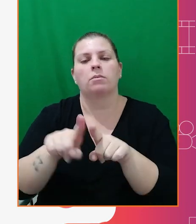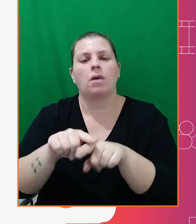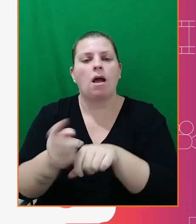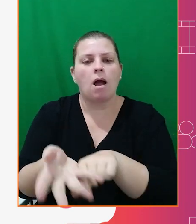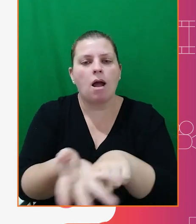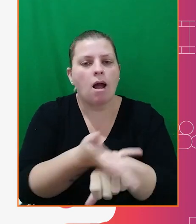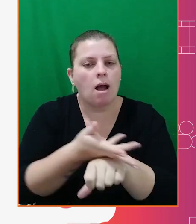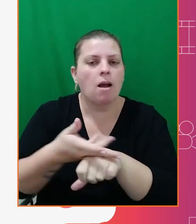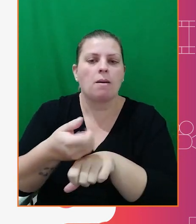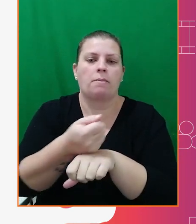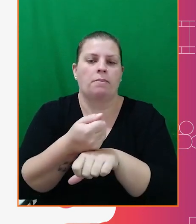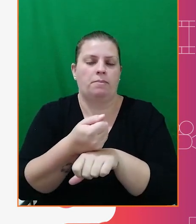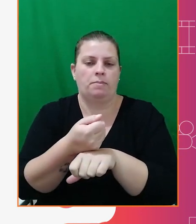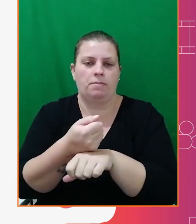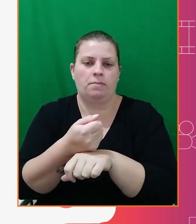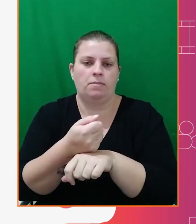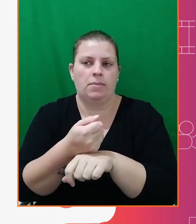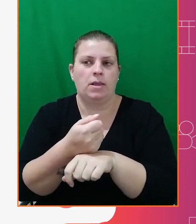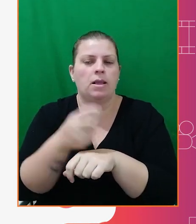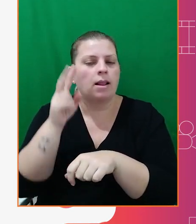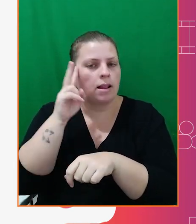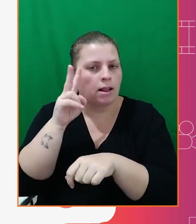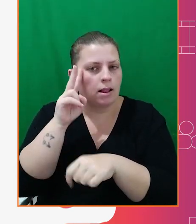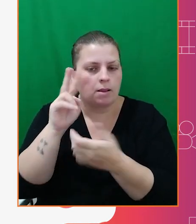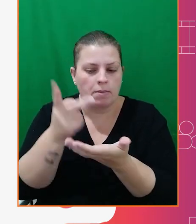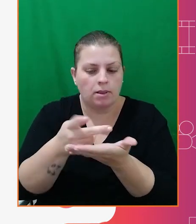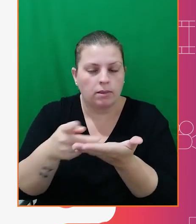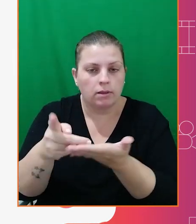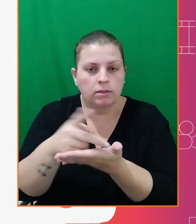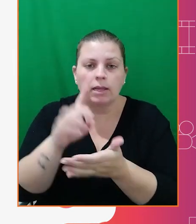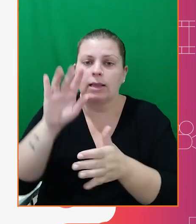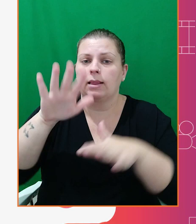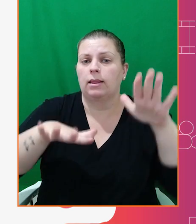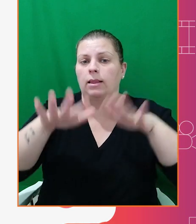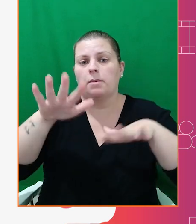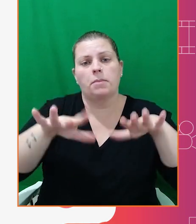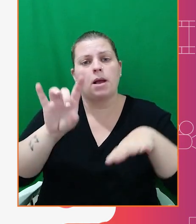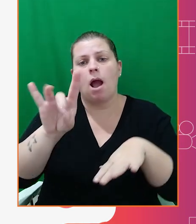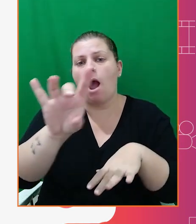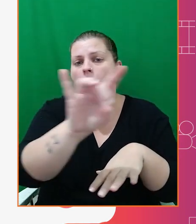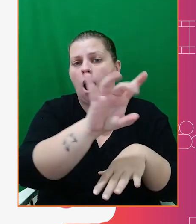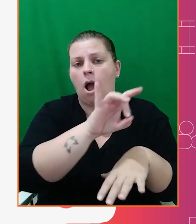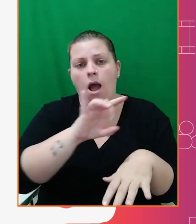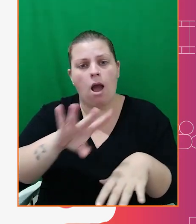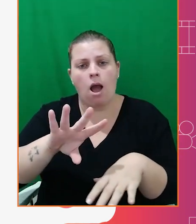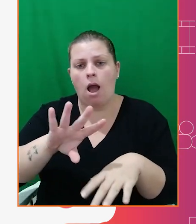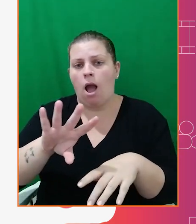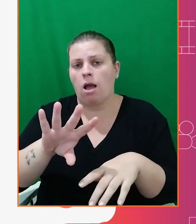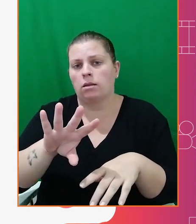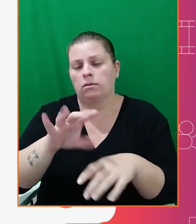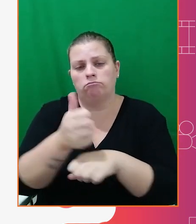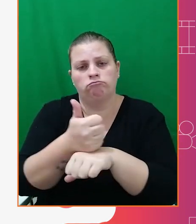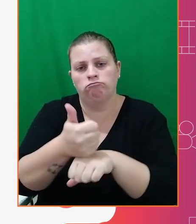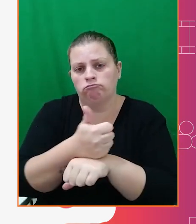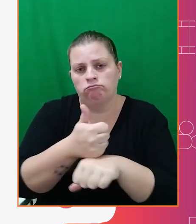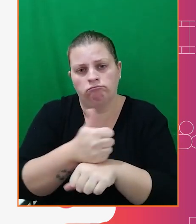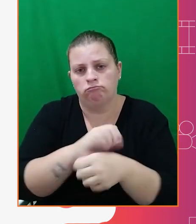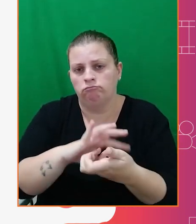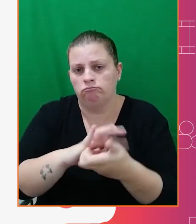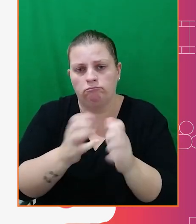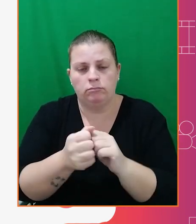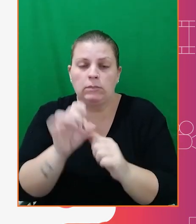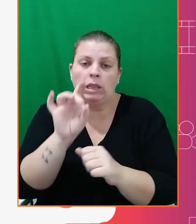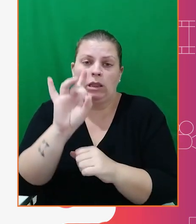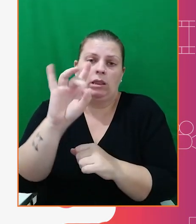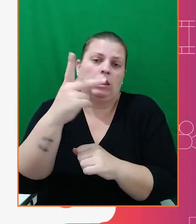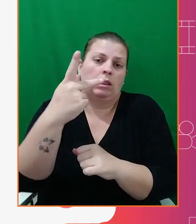o desenho é a partir de cada artista, ou seja, você vai ter o seu modo de desenhar, vai ter a